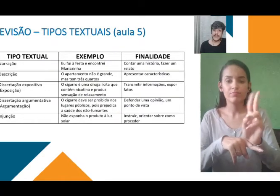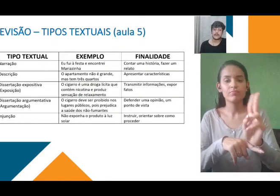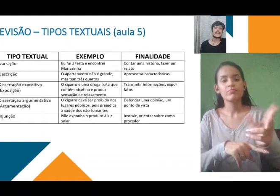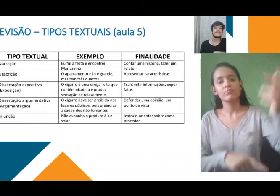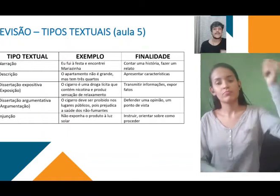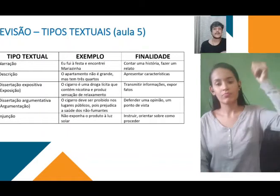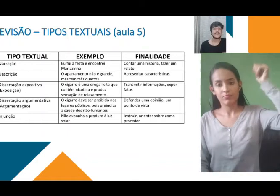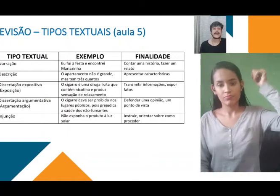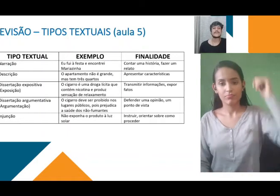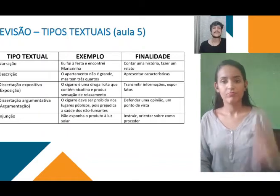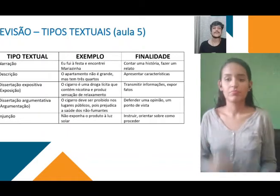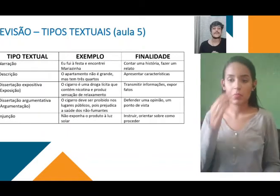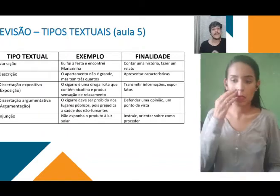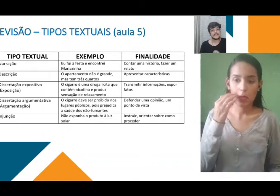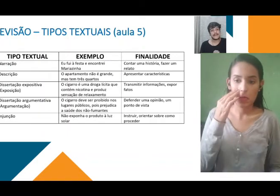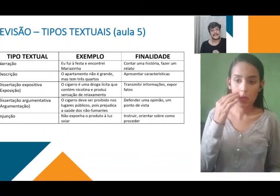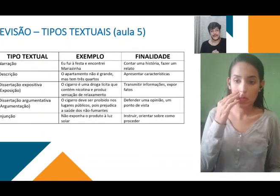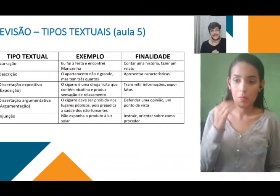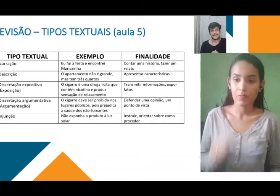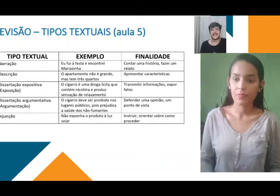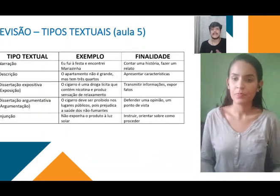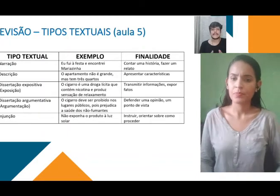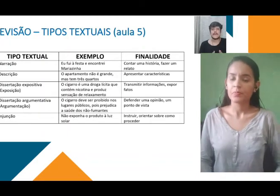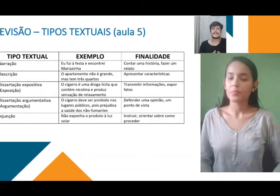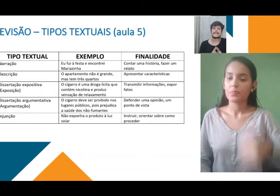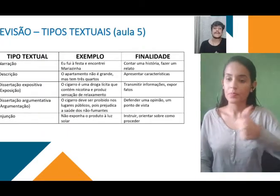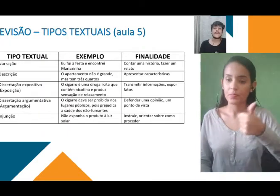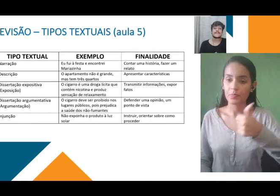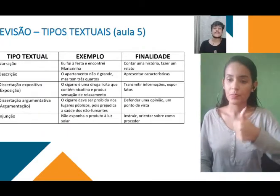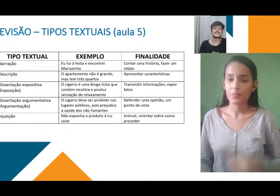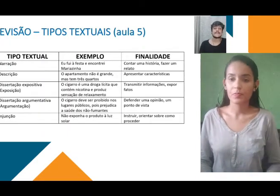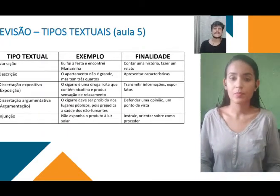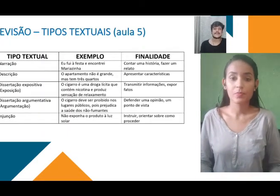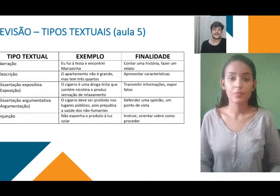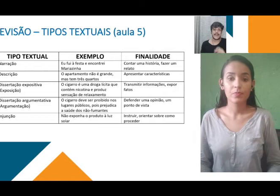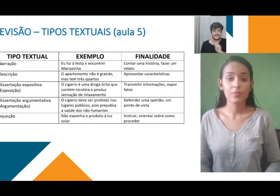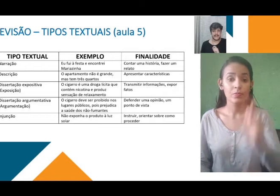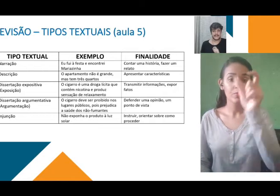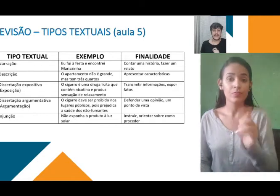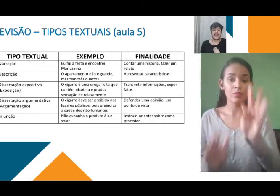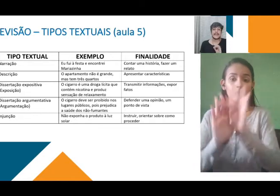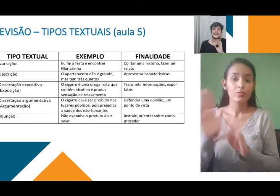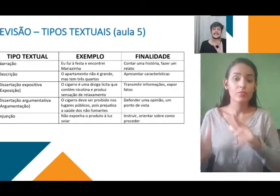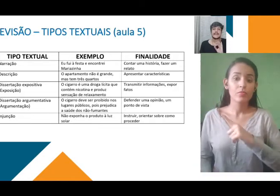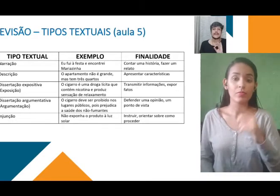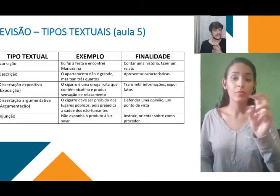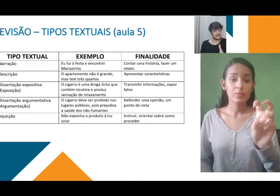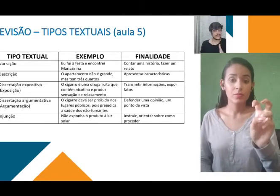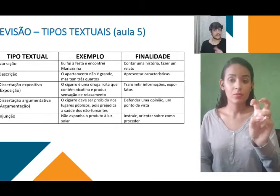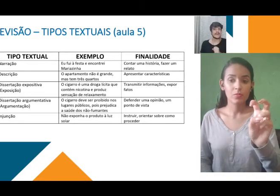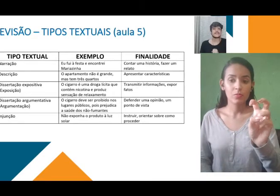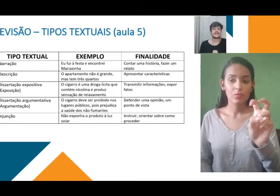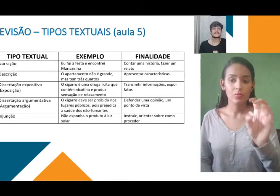essa aula, volte lá porque está tudo bem explicadinho. Então, a primeira coisa que vocês precisam aí ter em mente é que os